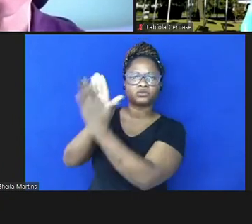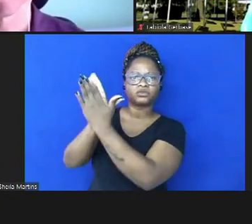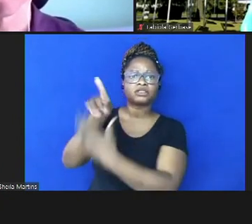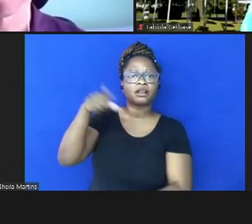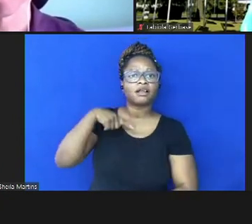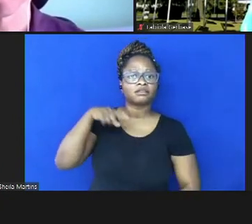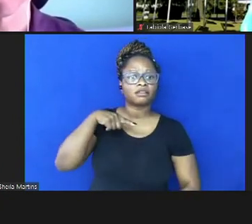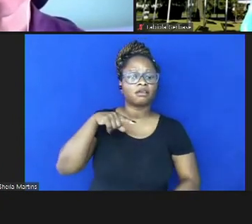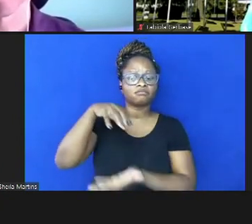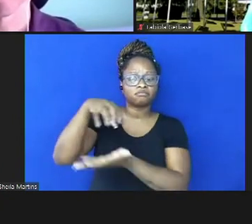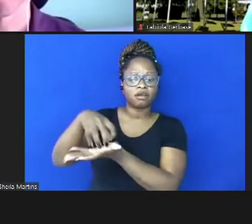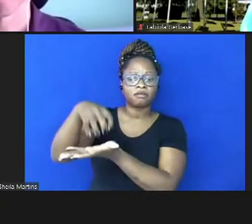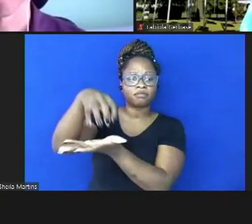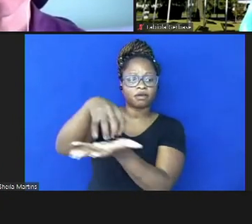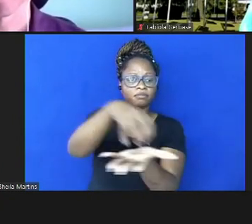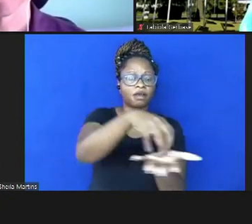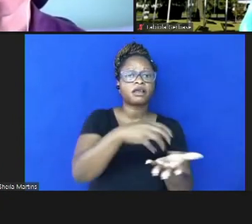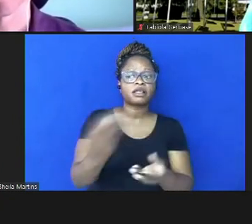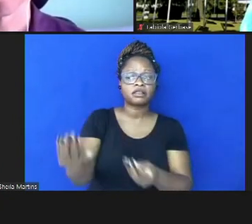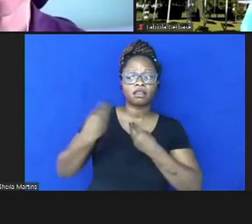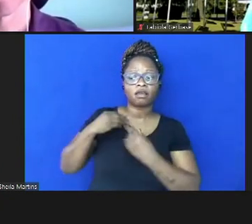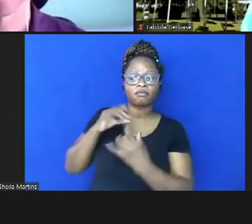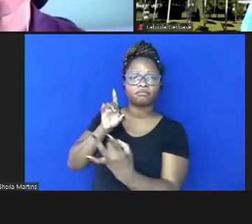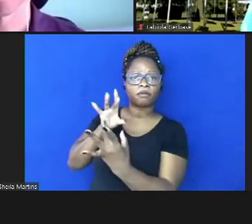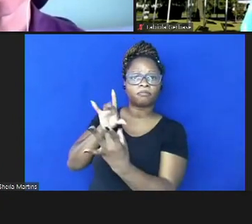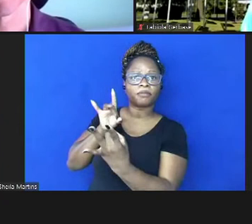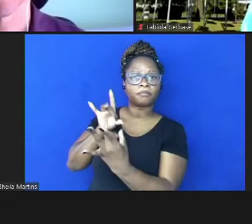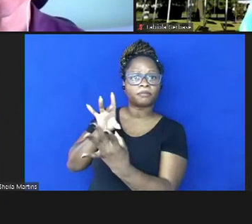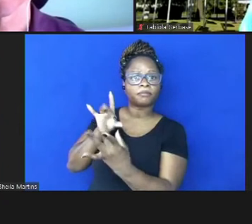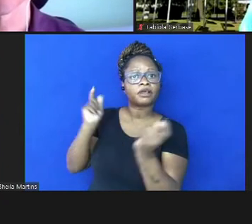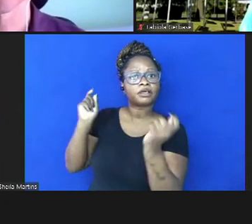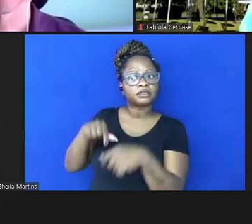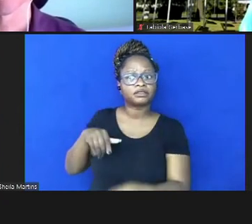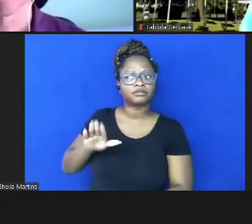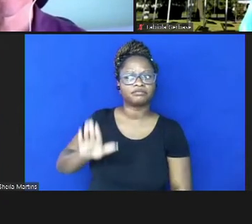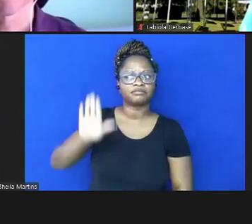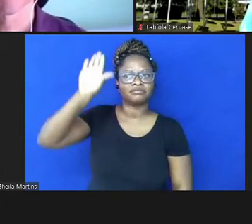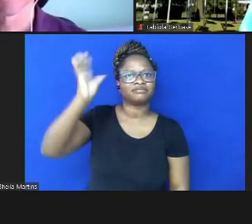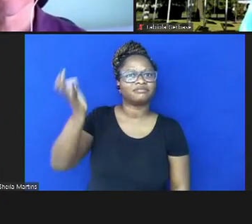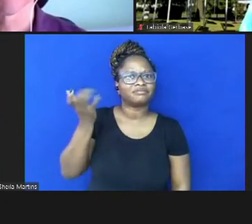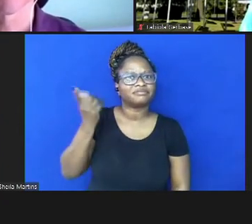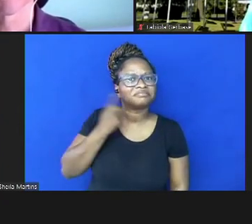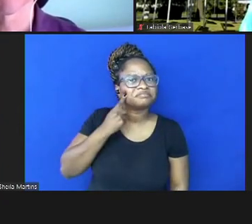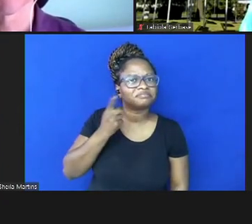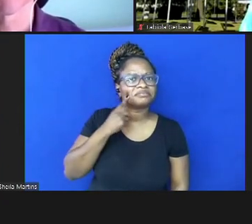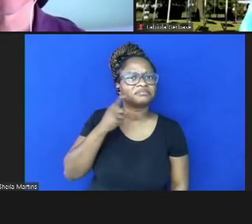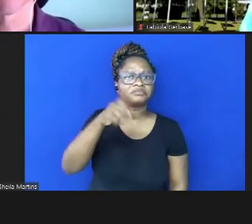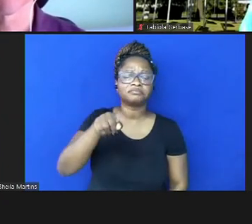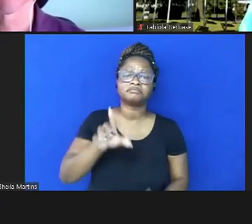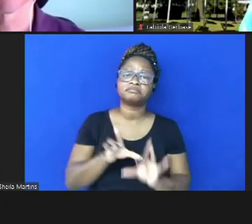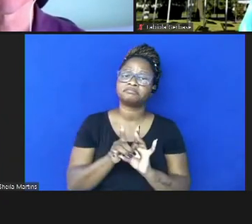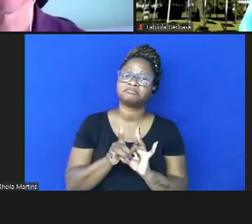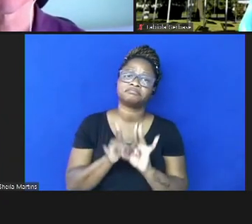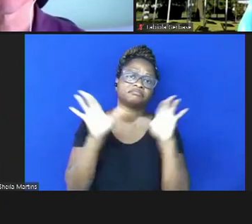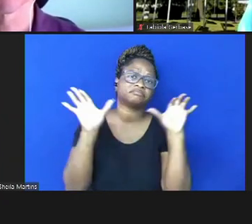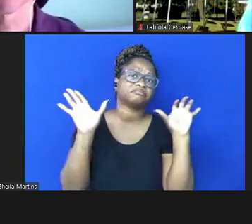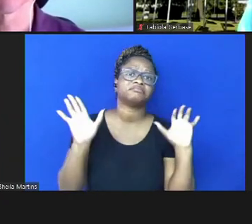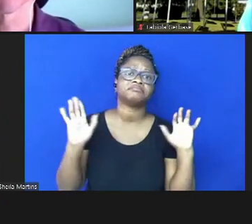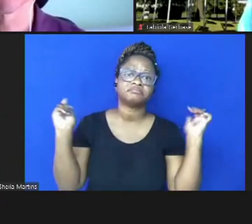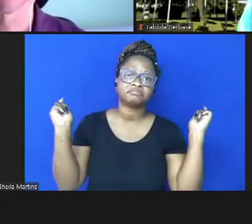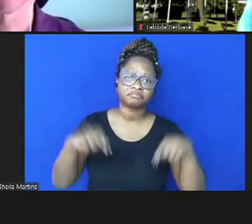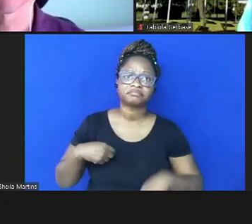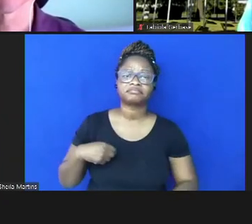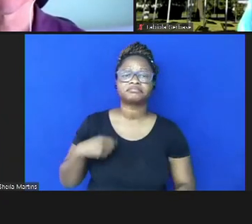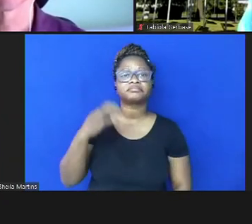dá esse feedback para aquele candidato, né? Então, vocês podem ficar à vontade para fazer essa